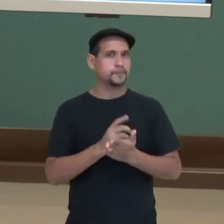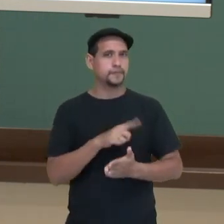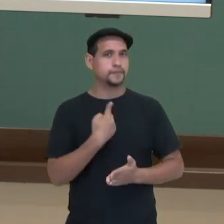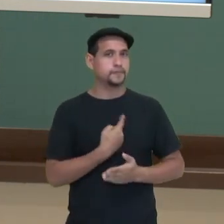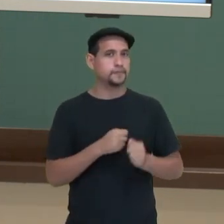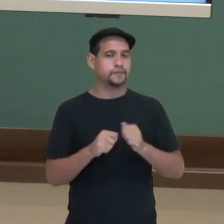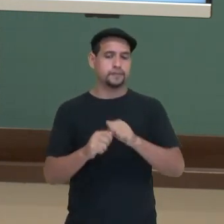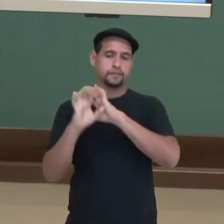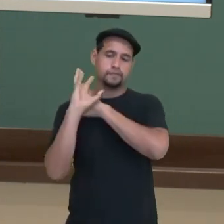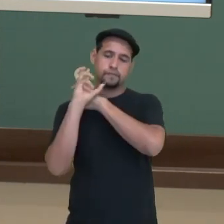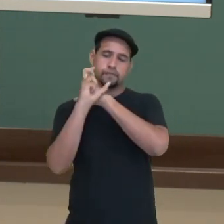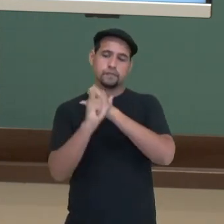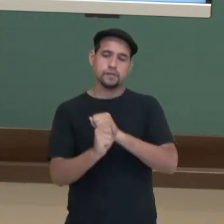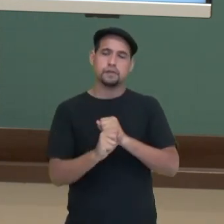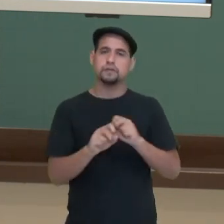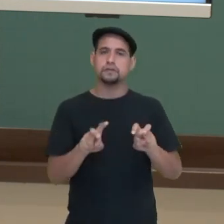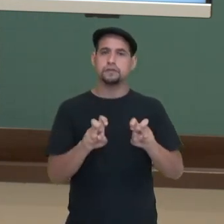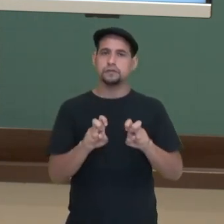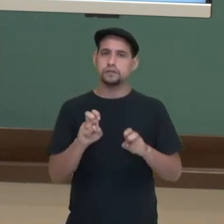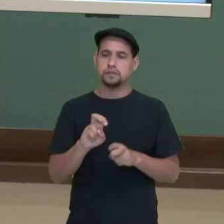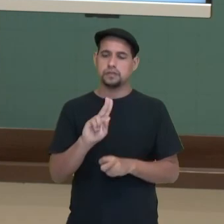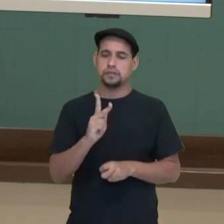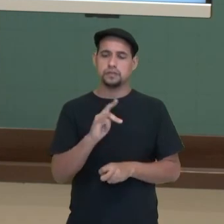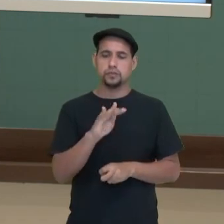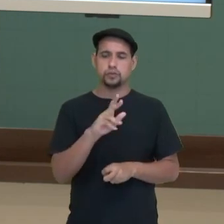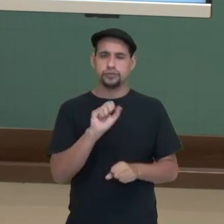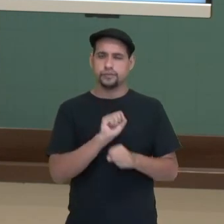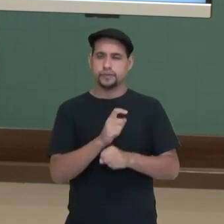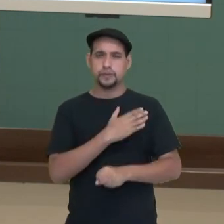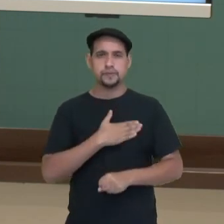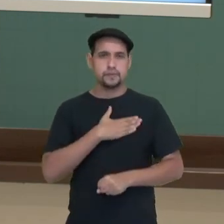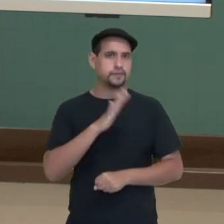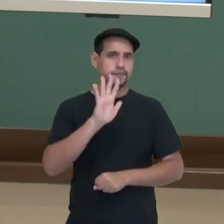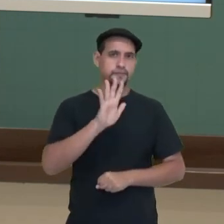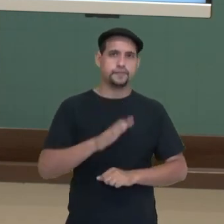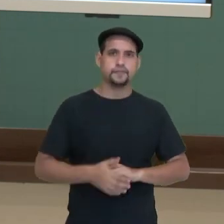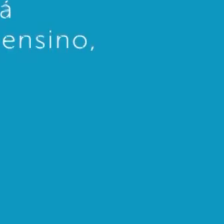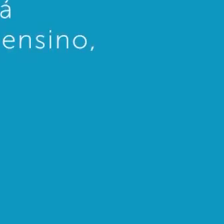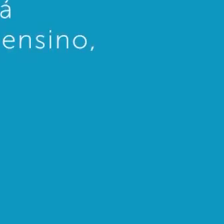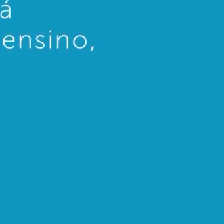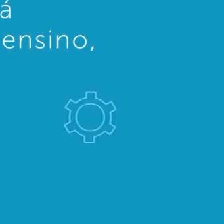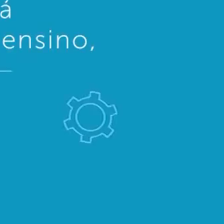aula nós fizemos uma retomada sobre histologia. Espero que vocês tenham gostado. Até breve!